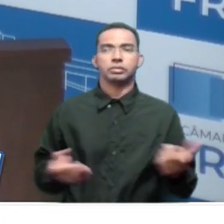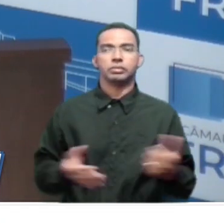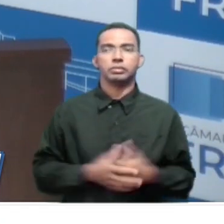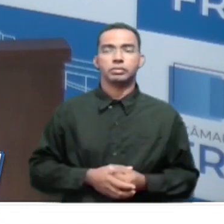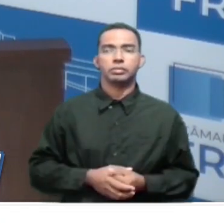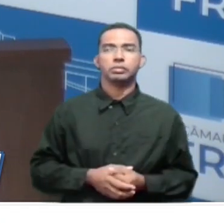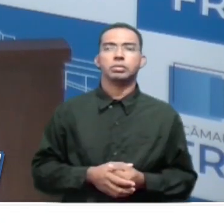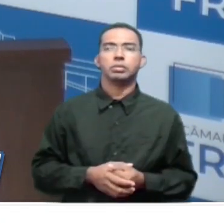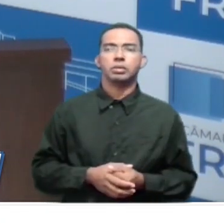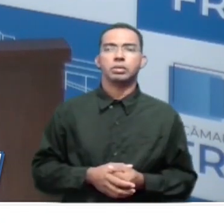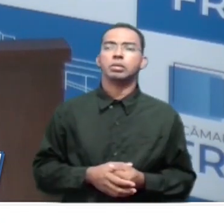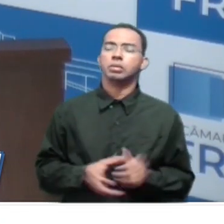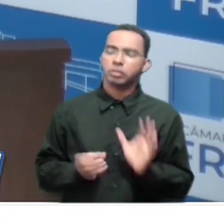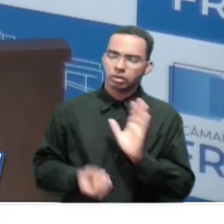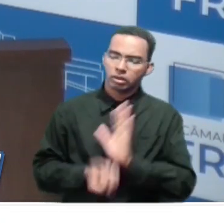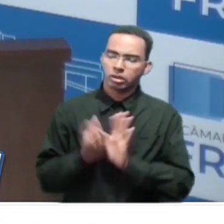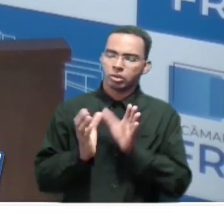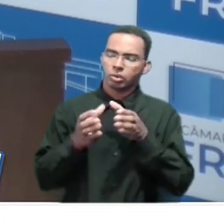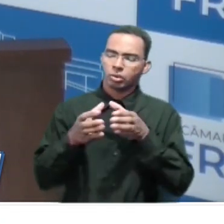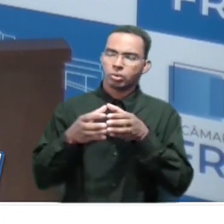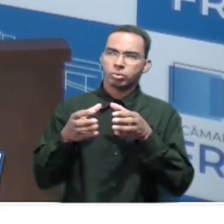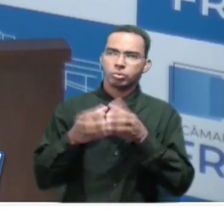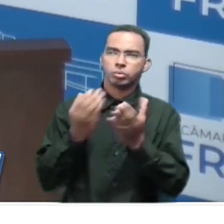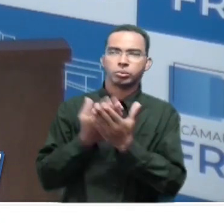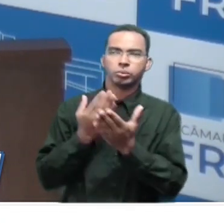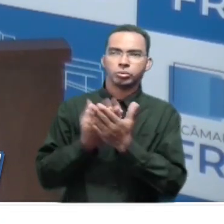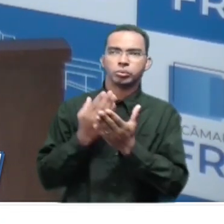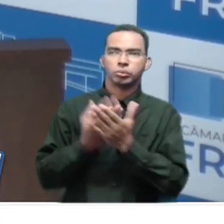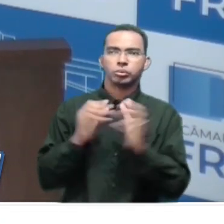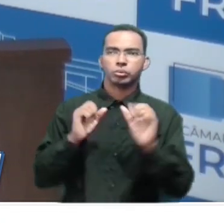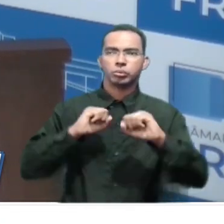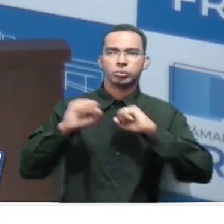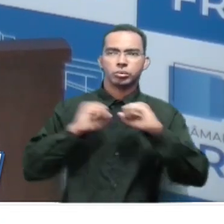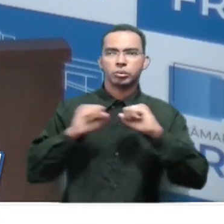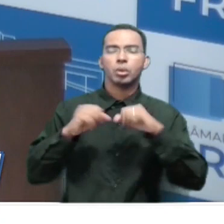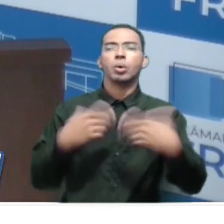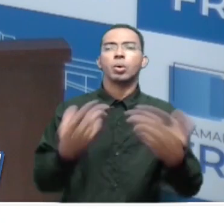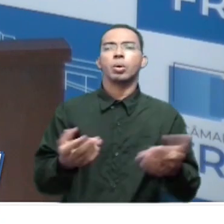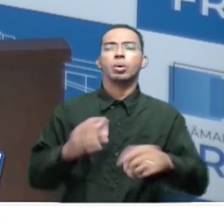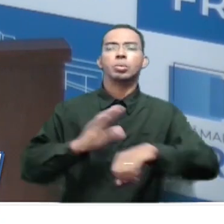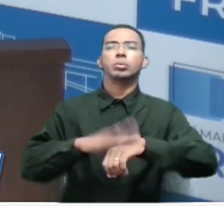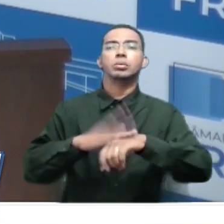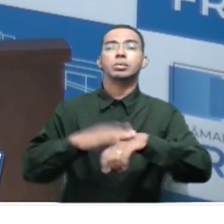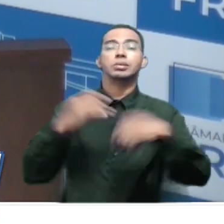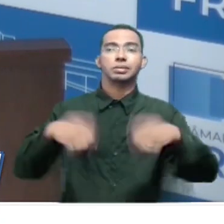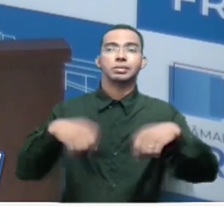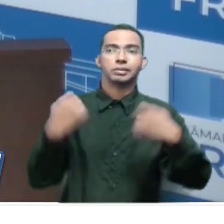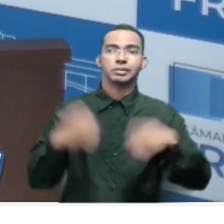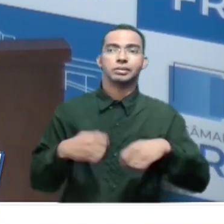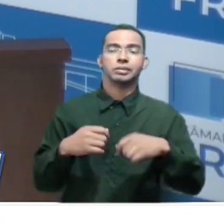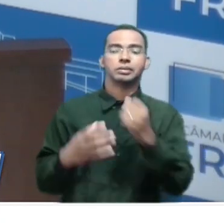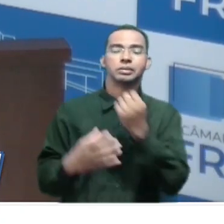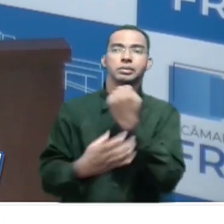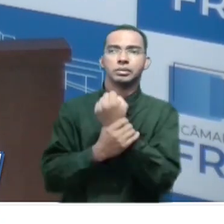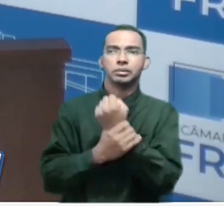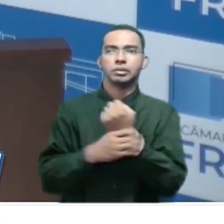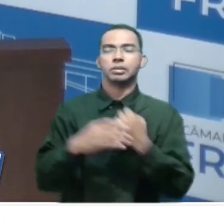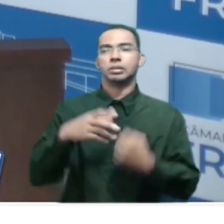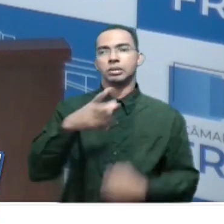Montem uma comissão de estudo e debate quais as medidas necessárias nas seguranças